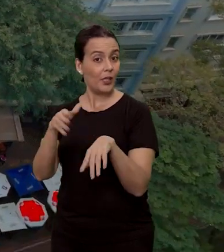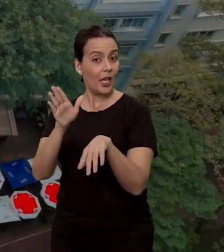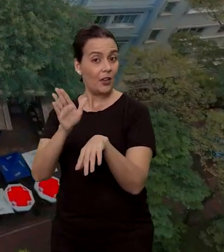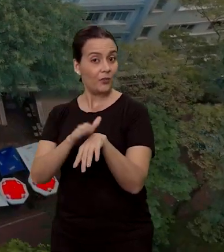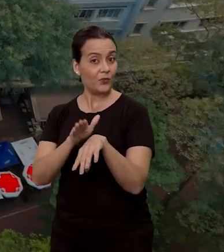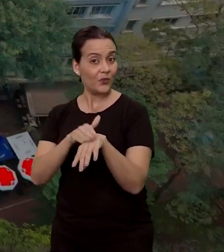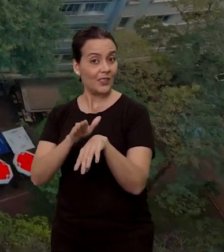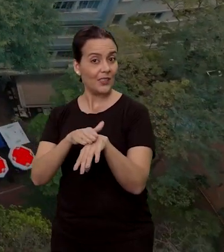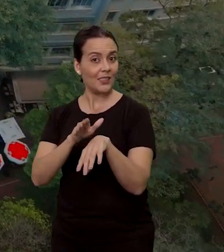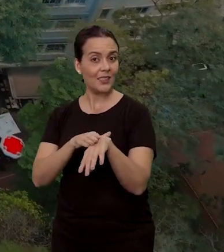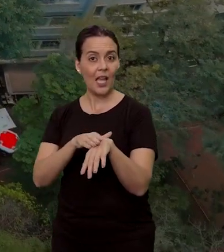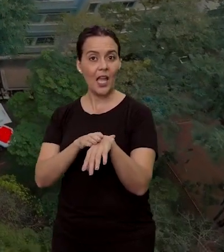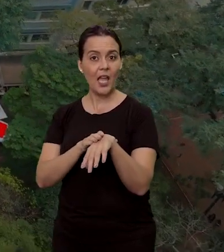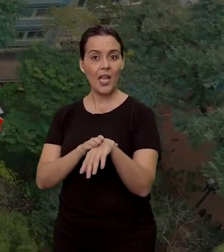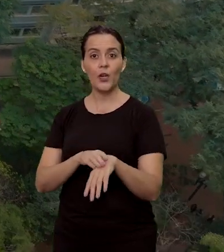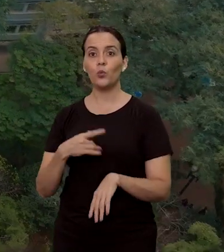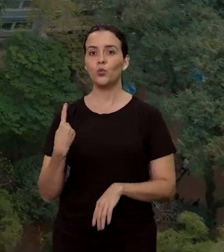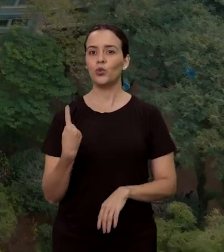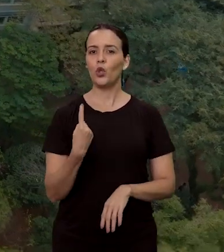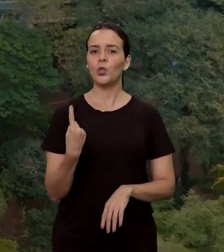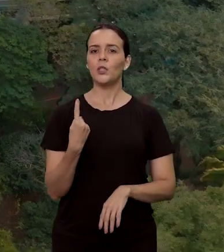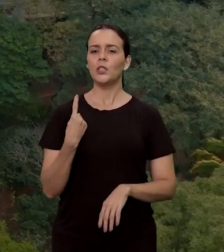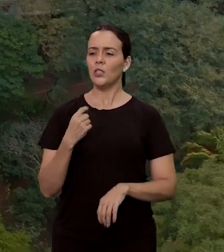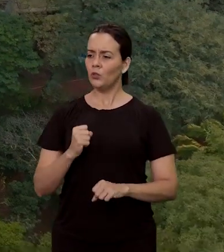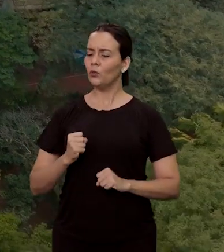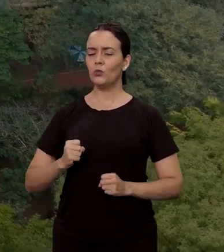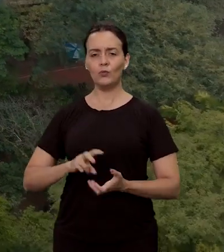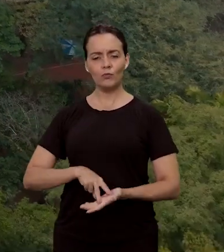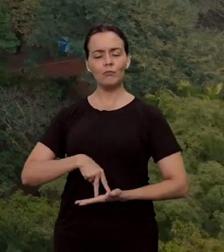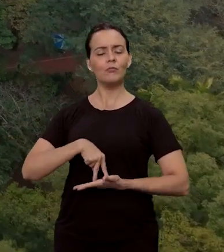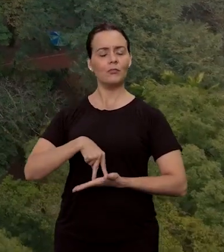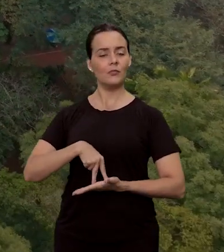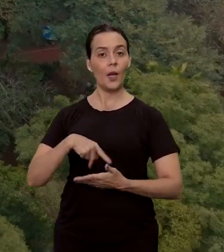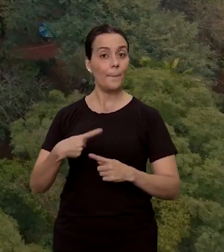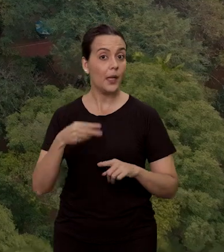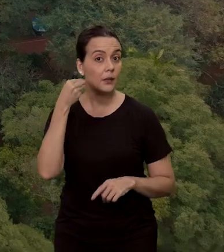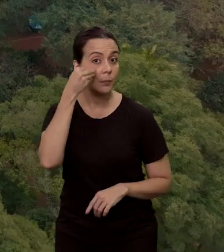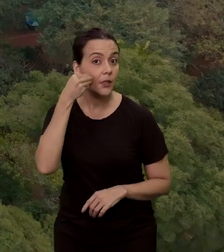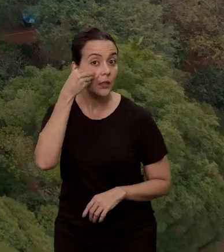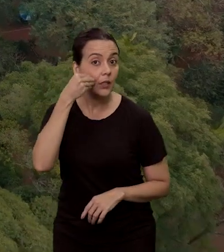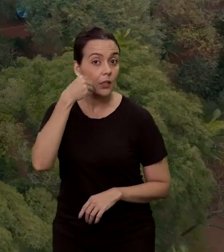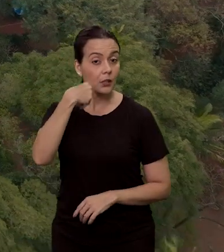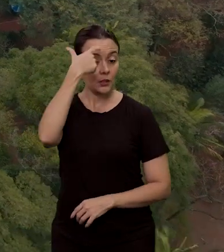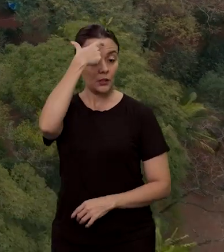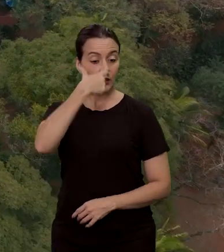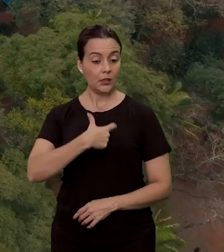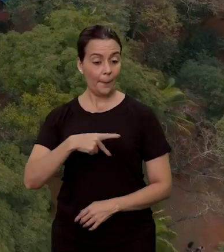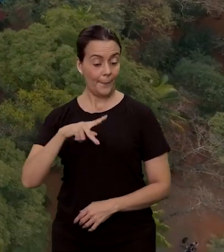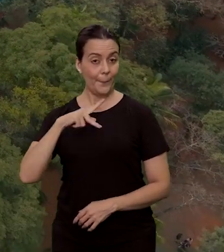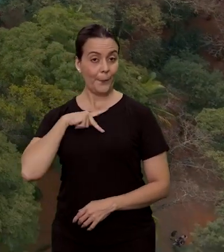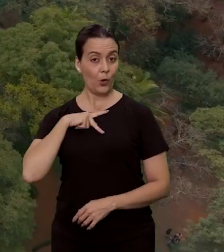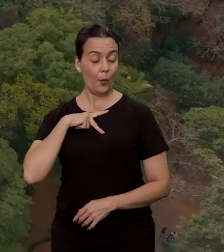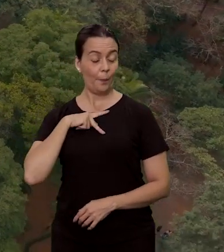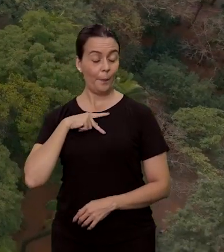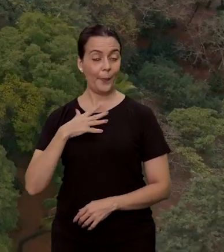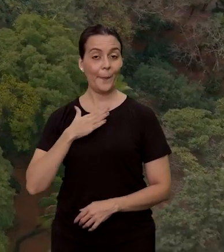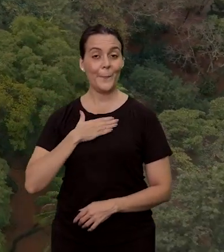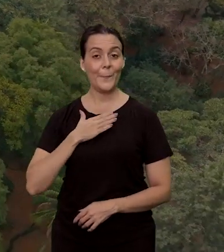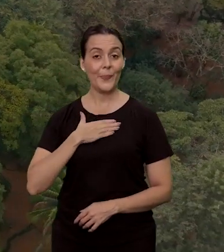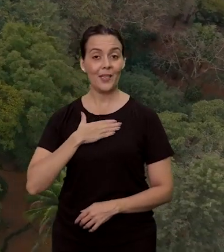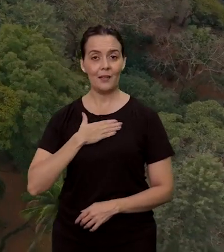autonomia. Mas nós somos uma experiência muito particular. Nós somos uma experiência